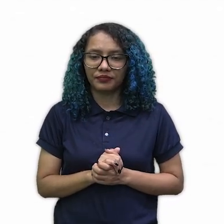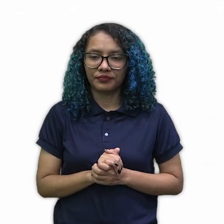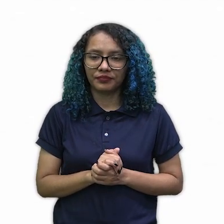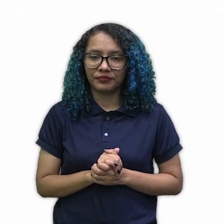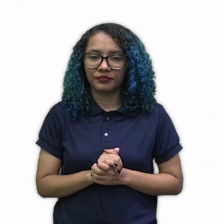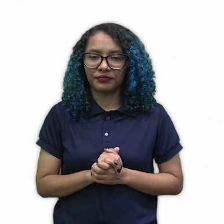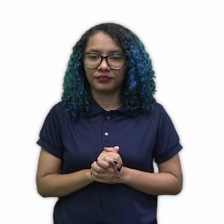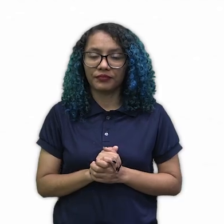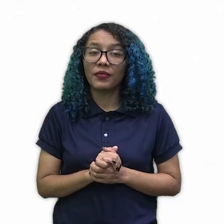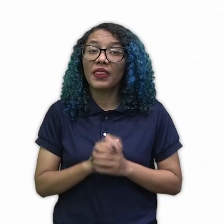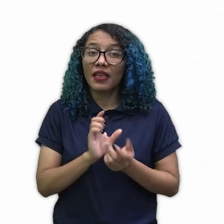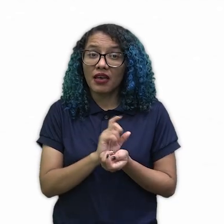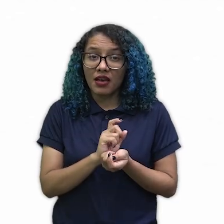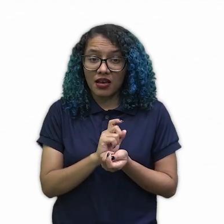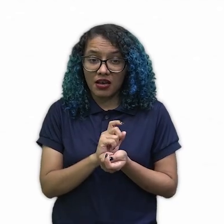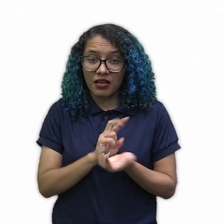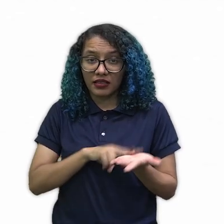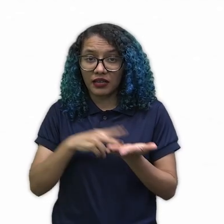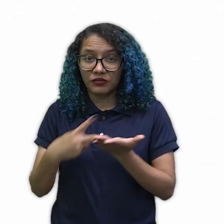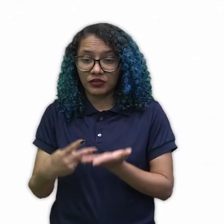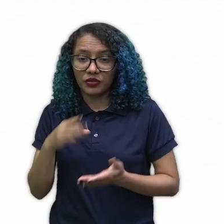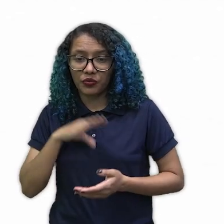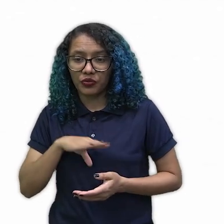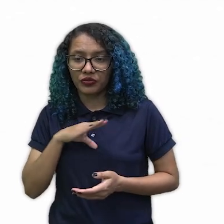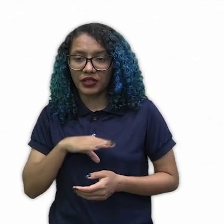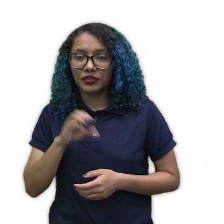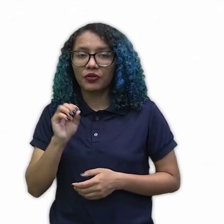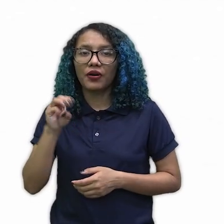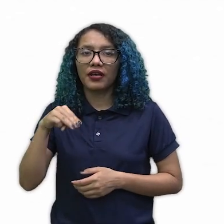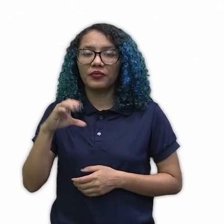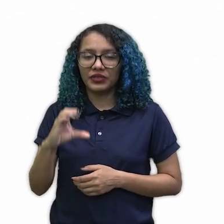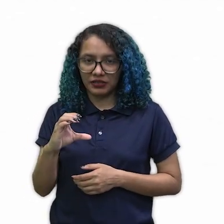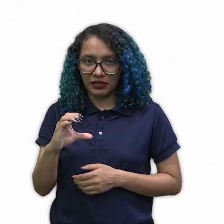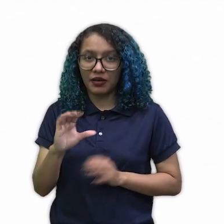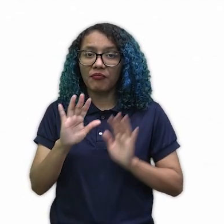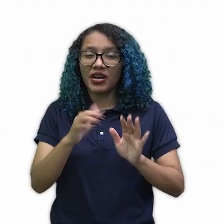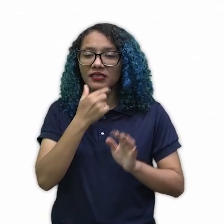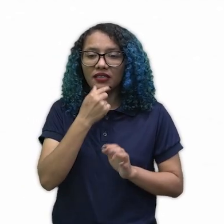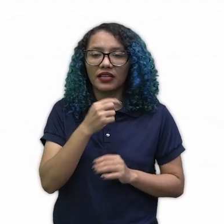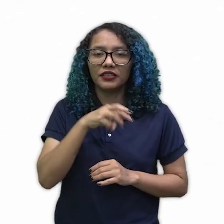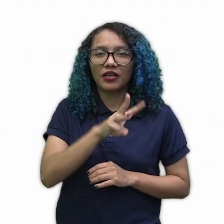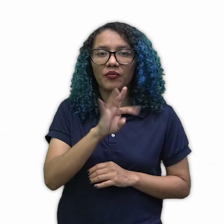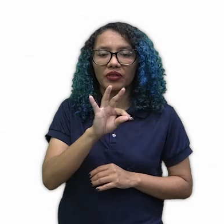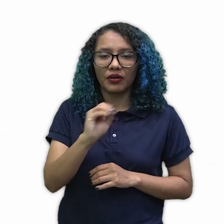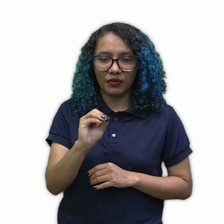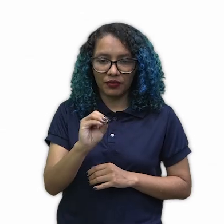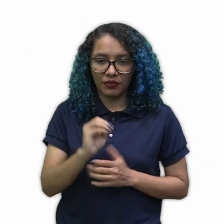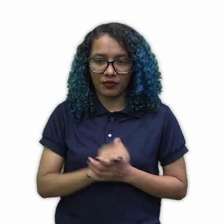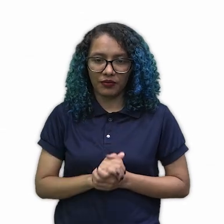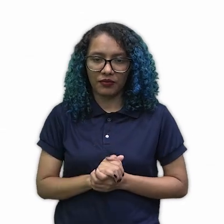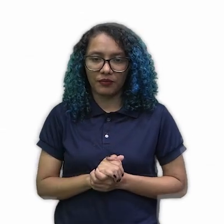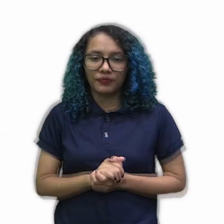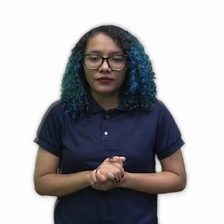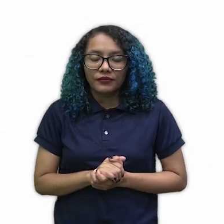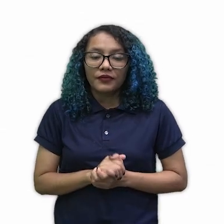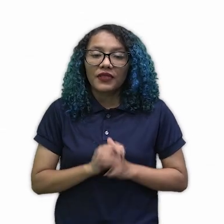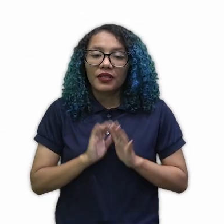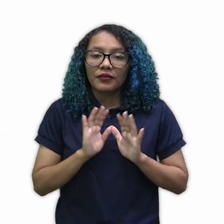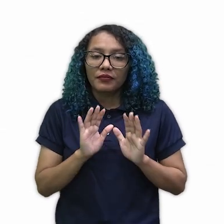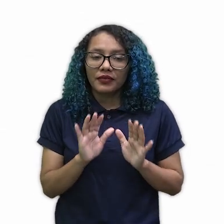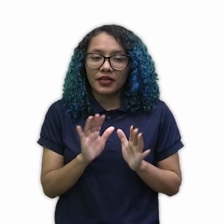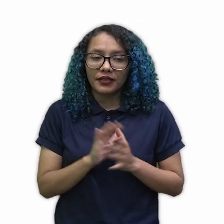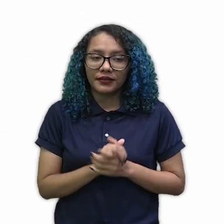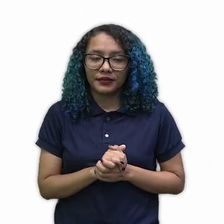portuguesa, para a gente, né, vai ser a Organização Mundial do Comércio, a OMC. Mas, para o